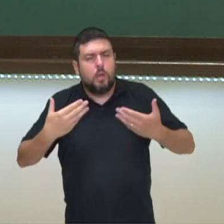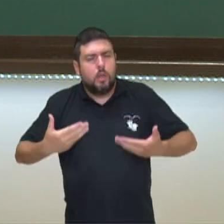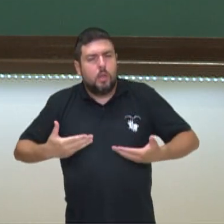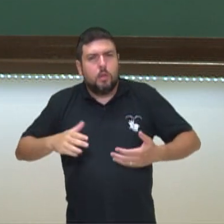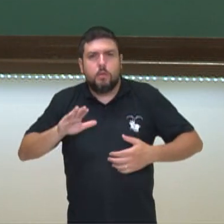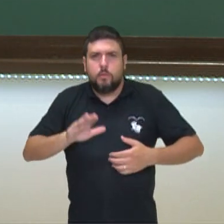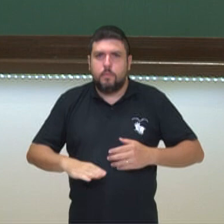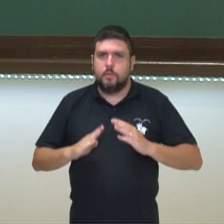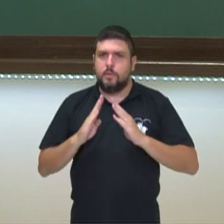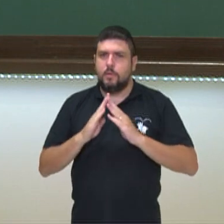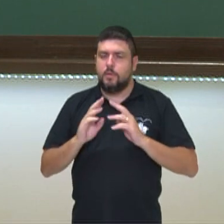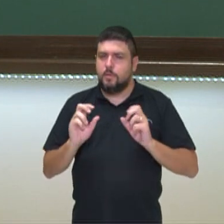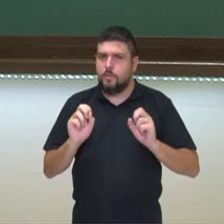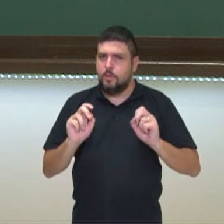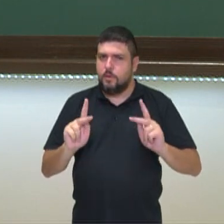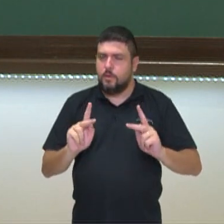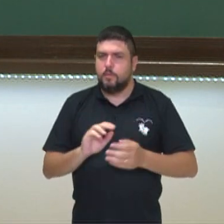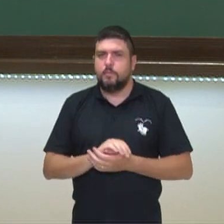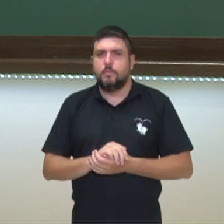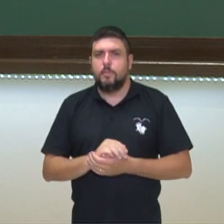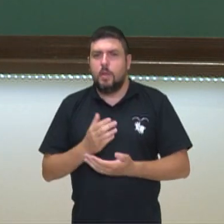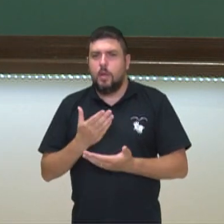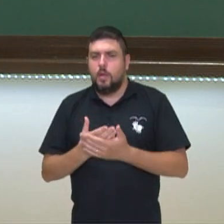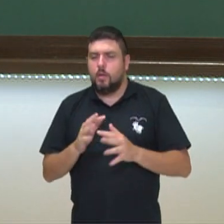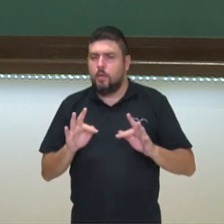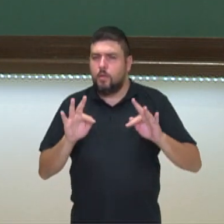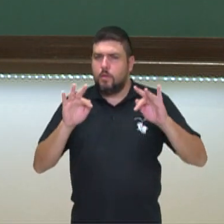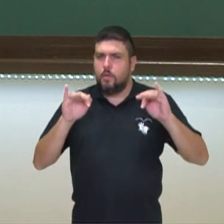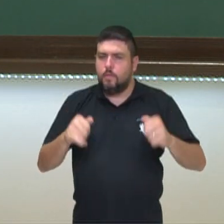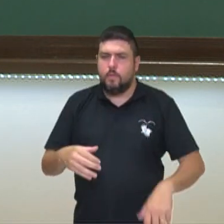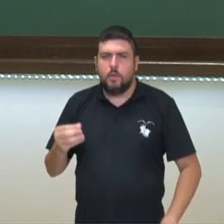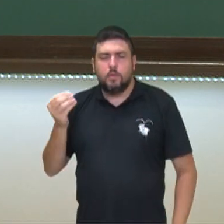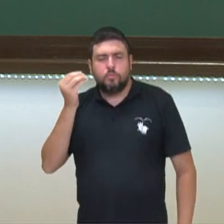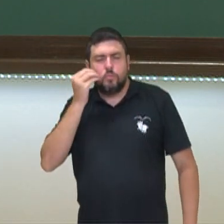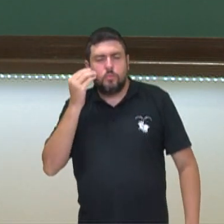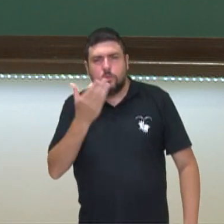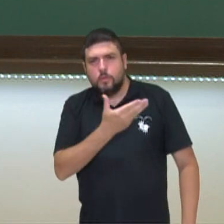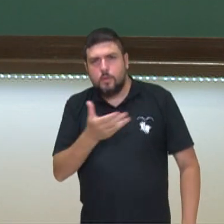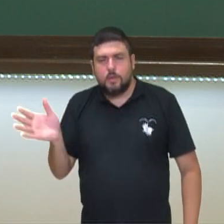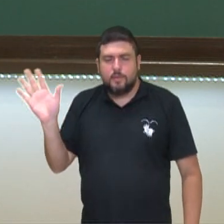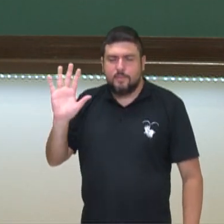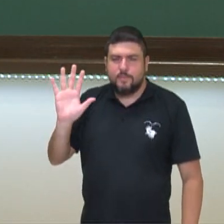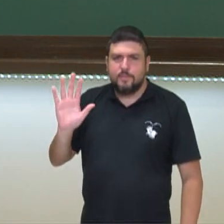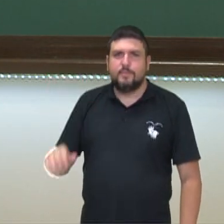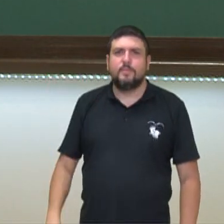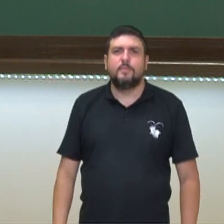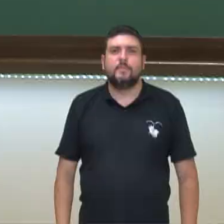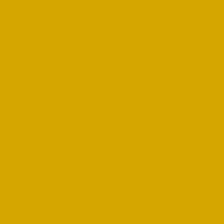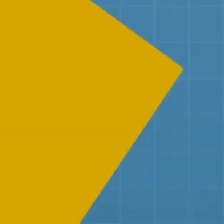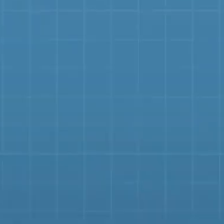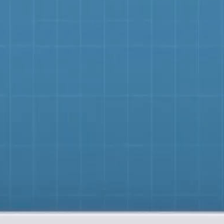casa, tá certo, pessoal? Nossa aula termina por aqui. Um beijo da prof. Até mais.